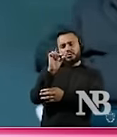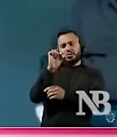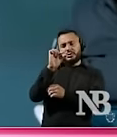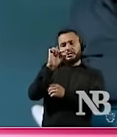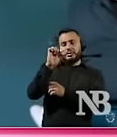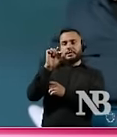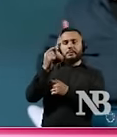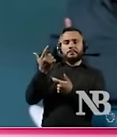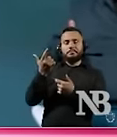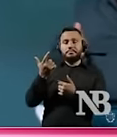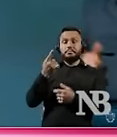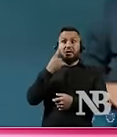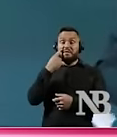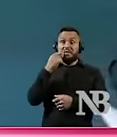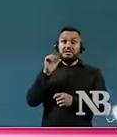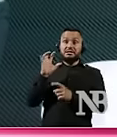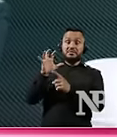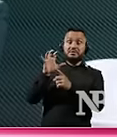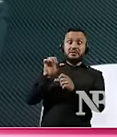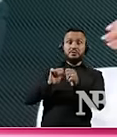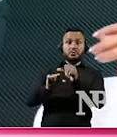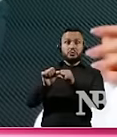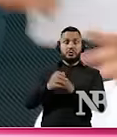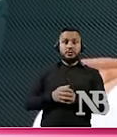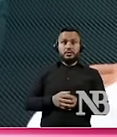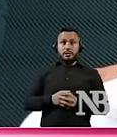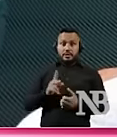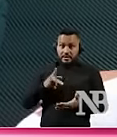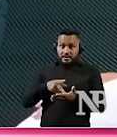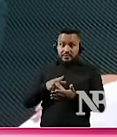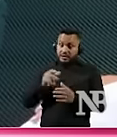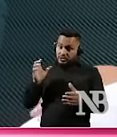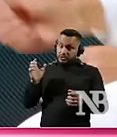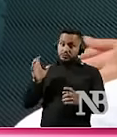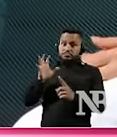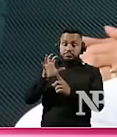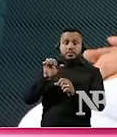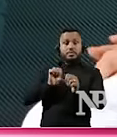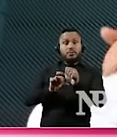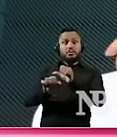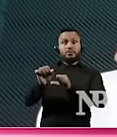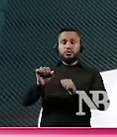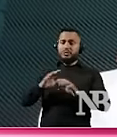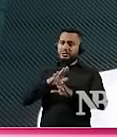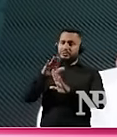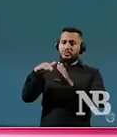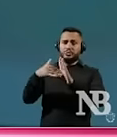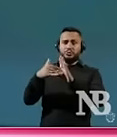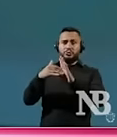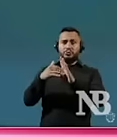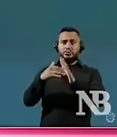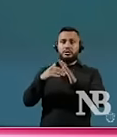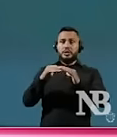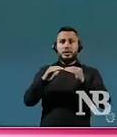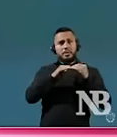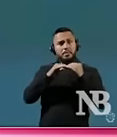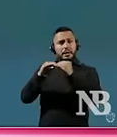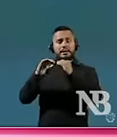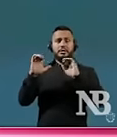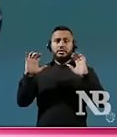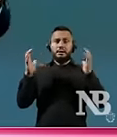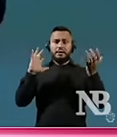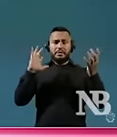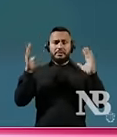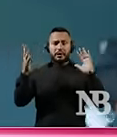algum efeito? E ele via que isso mudava absolutamente tudo lá na frente, nos padrões climáticos. Ou seja,